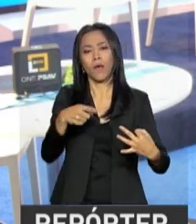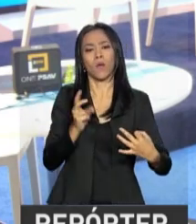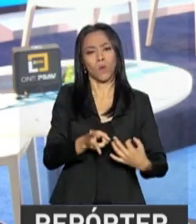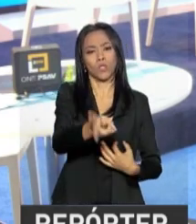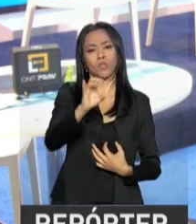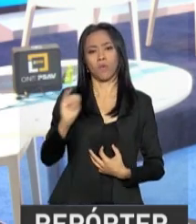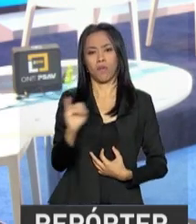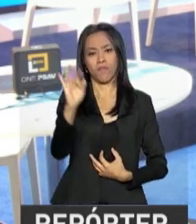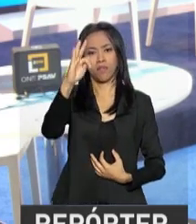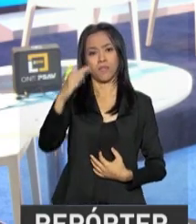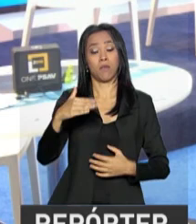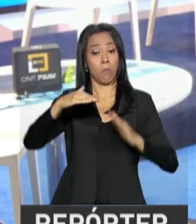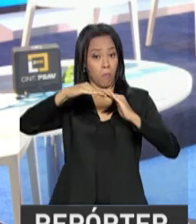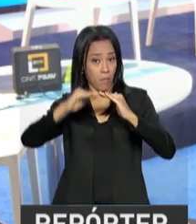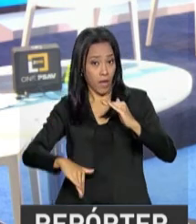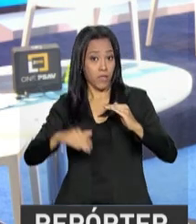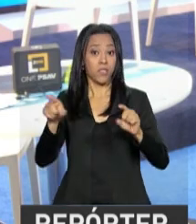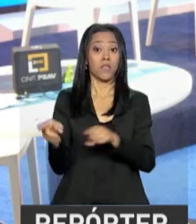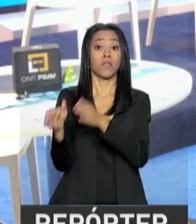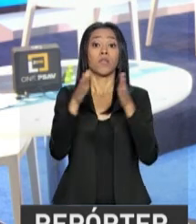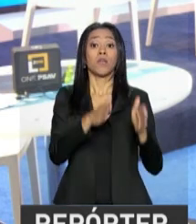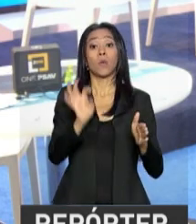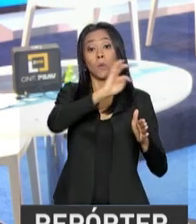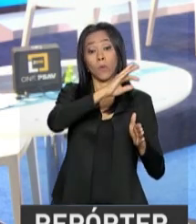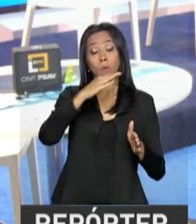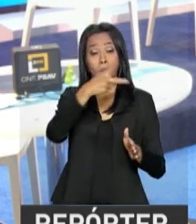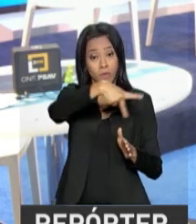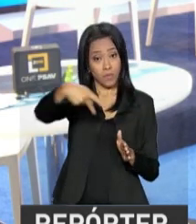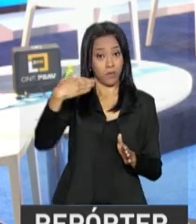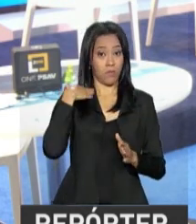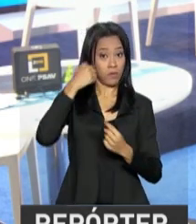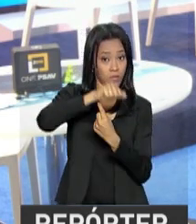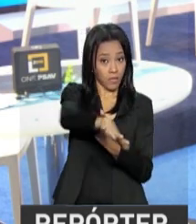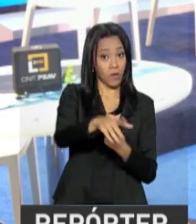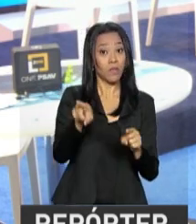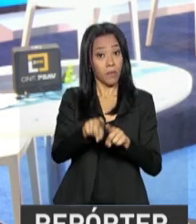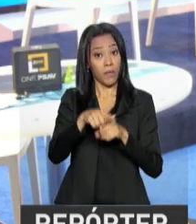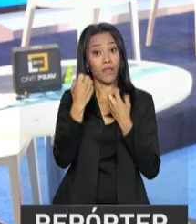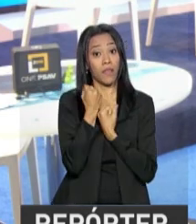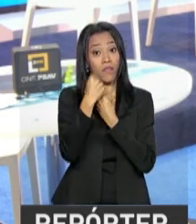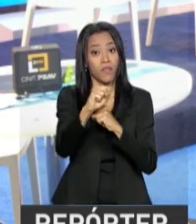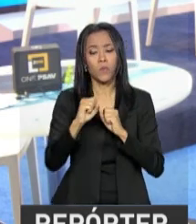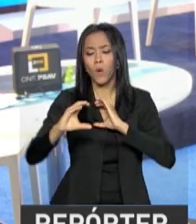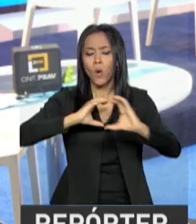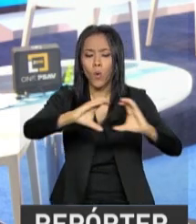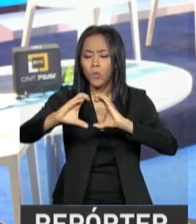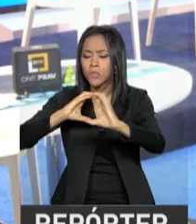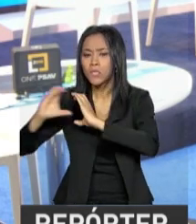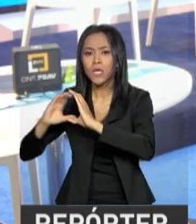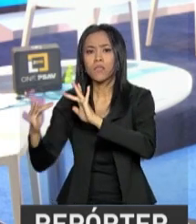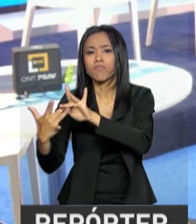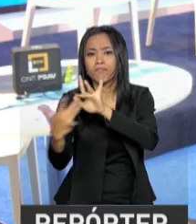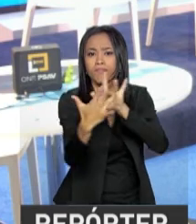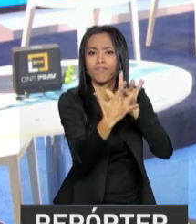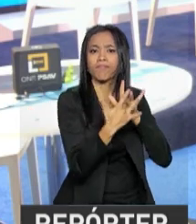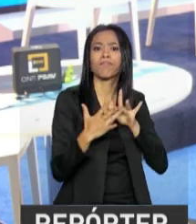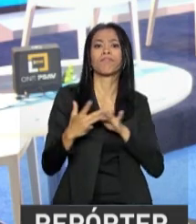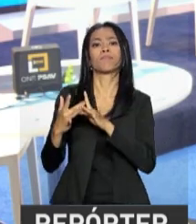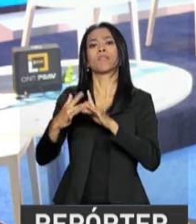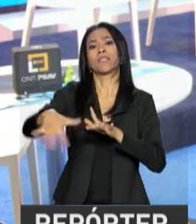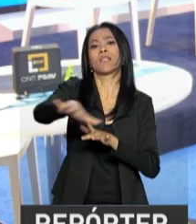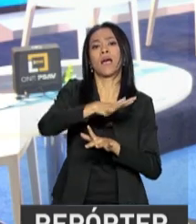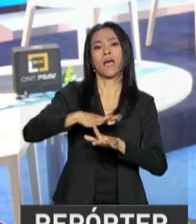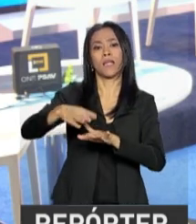no médio prazo o presidente do banco central também defendeu a comunicação mais eficiente com os agentes econômicos como